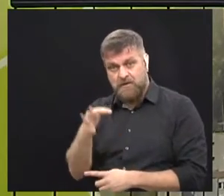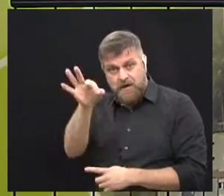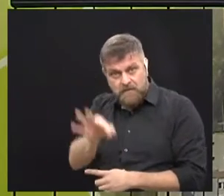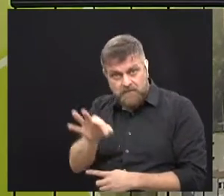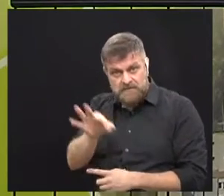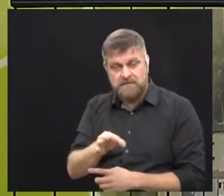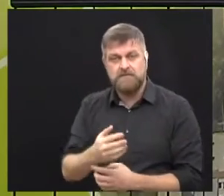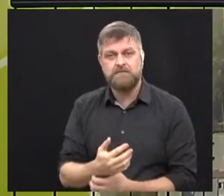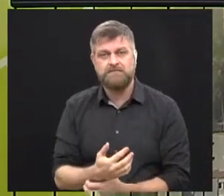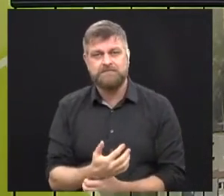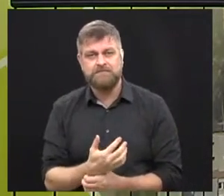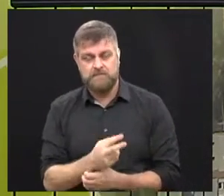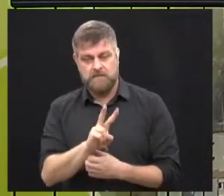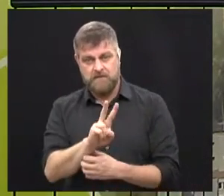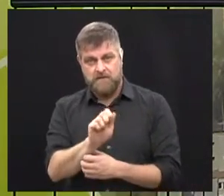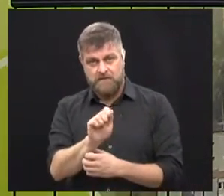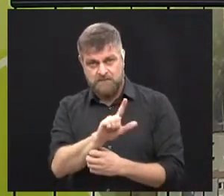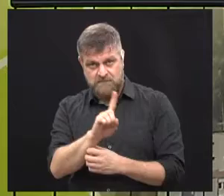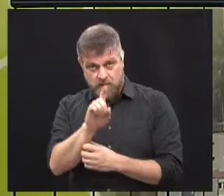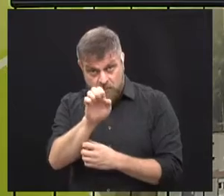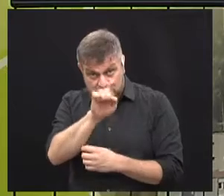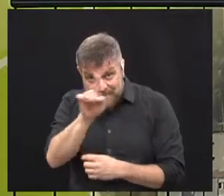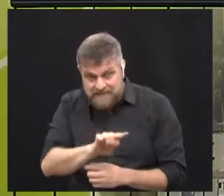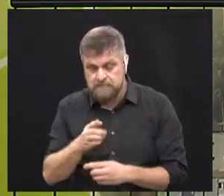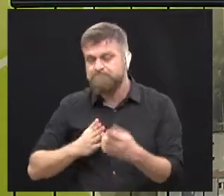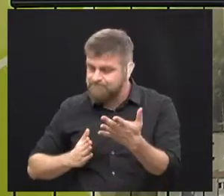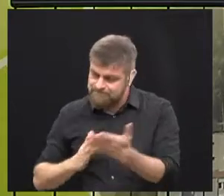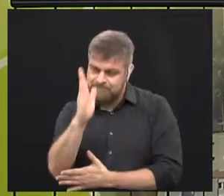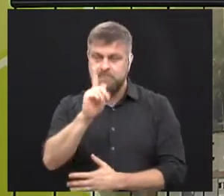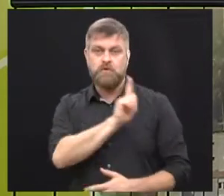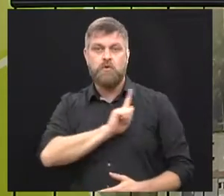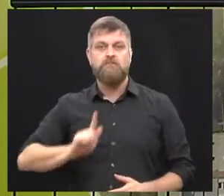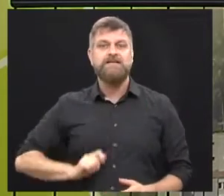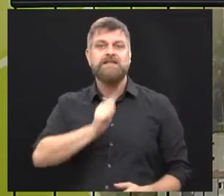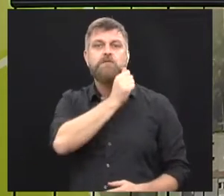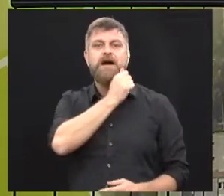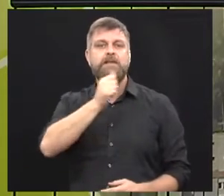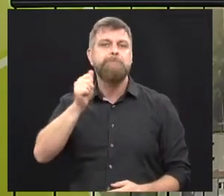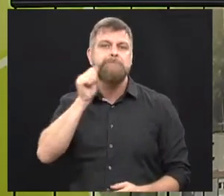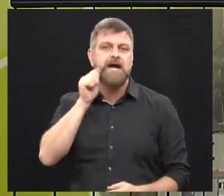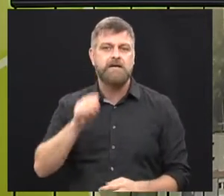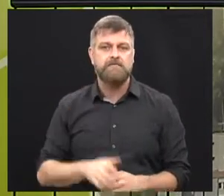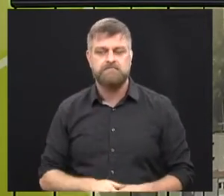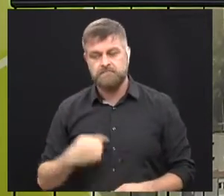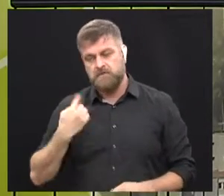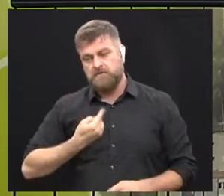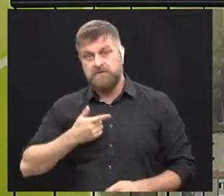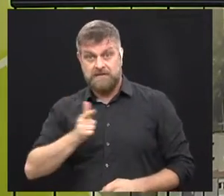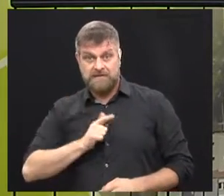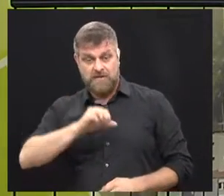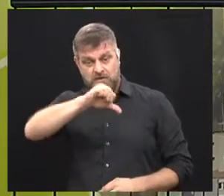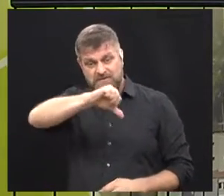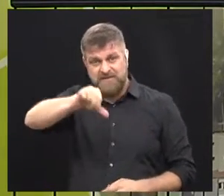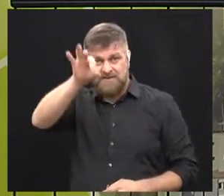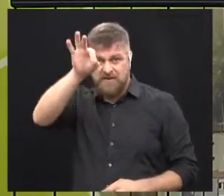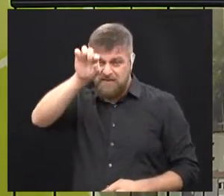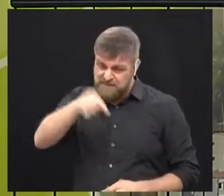47,64% dos votos. Valdez, do PDT, eleito então governador do Amapá, já que nós temos